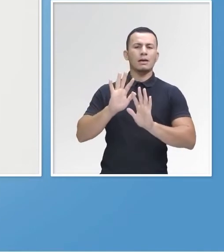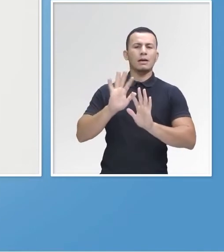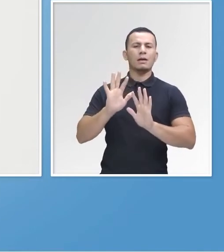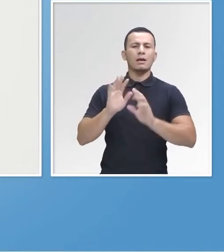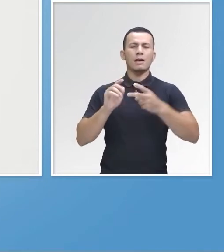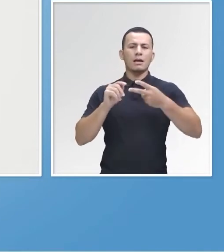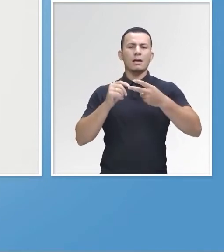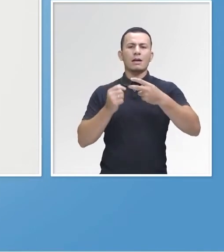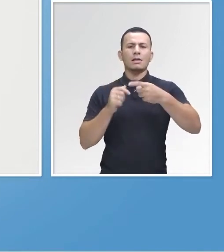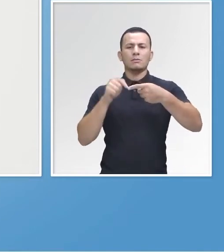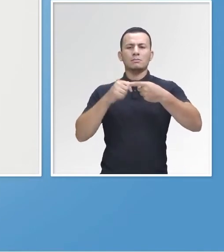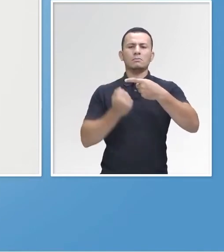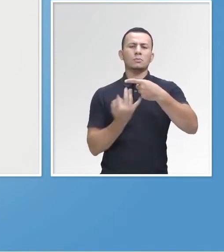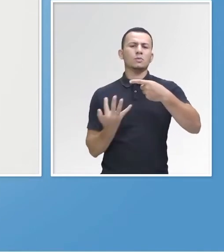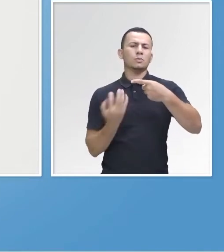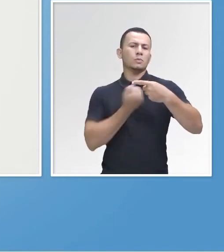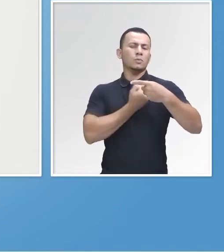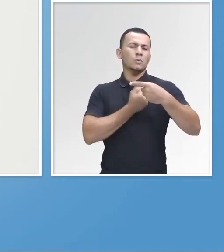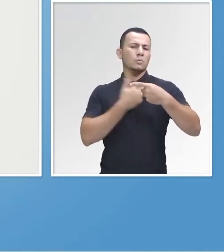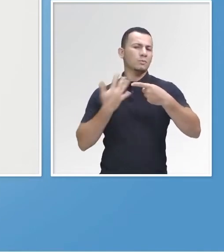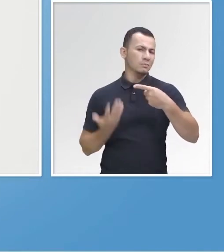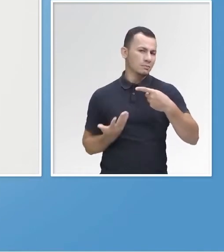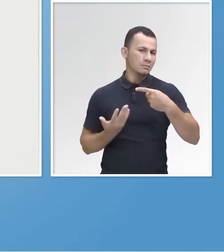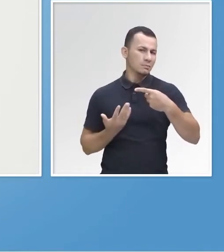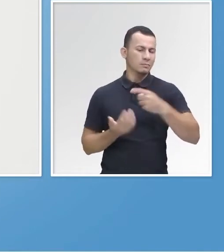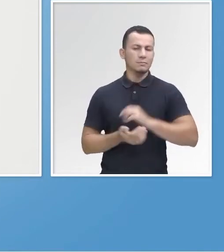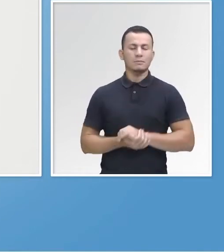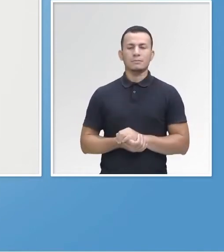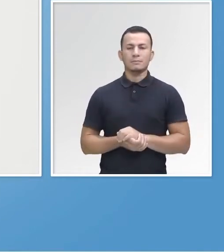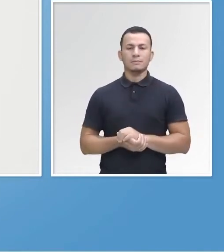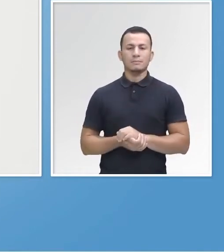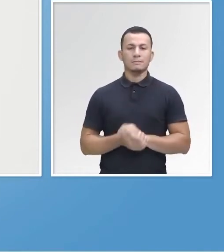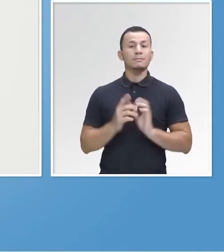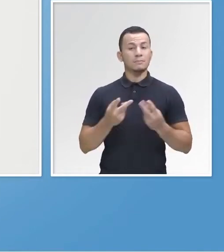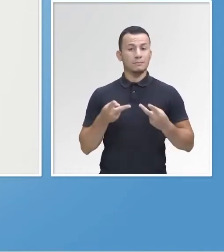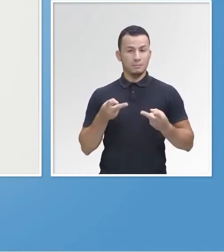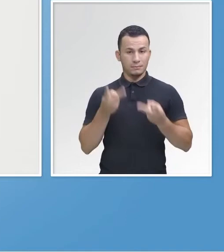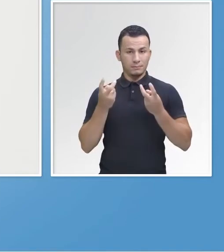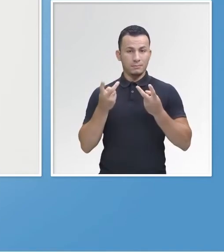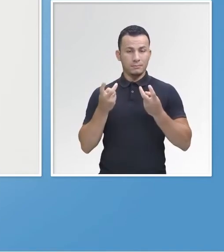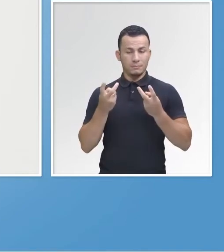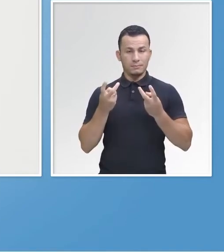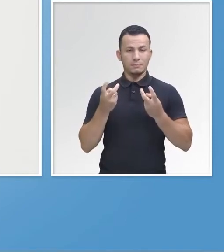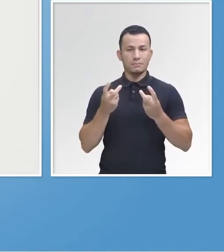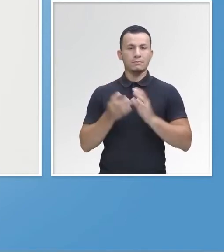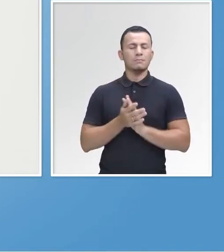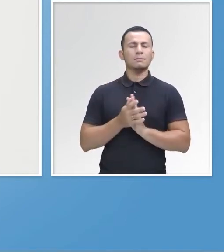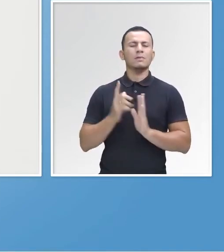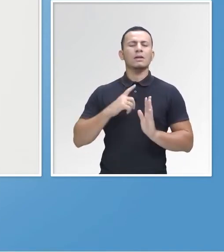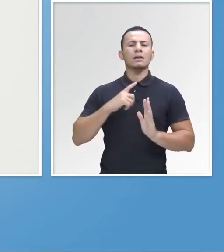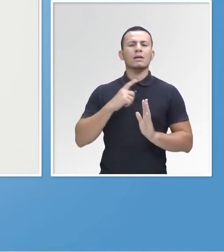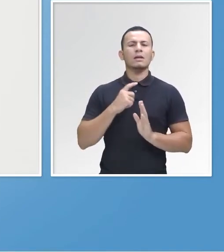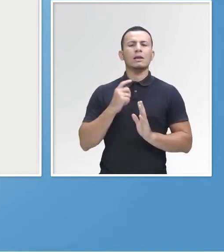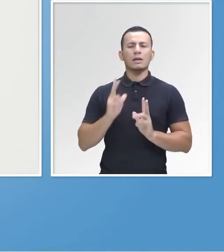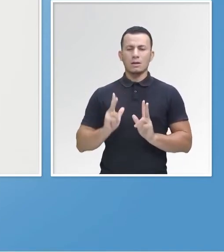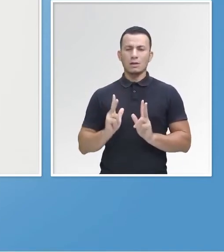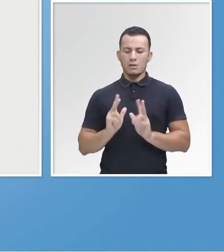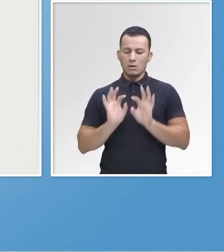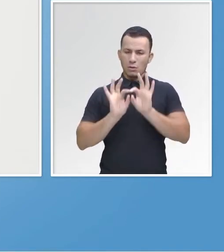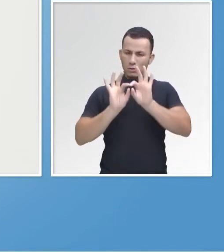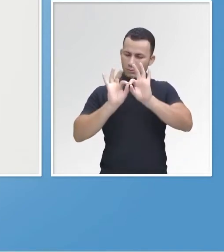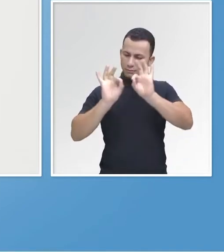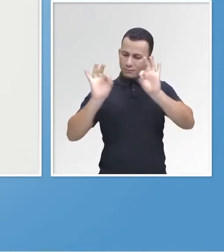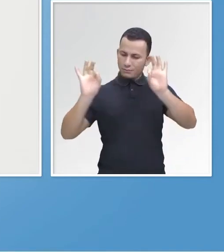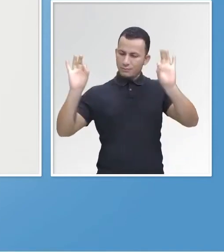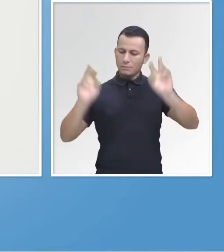denominador aqui dessas frações tá bom pensa em um seguinte tem quantas partes a corda Foi dividida